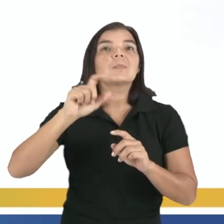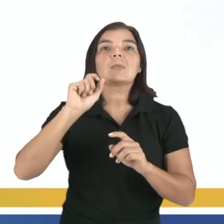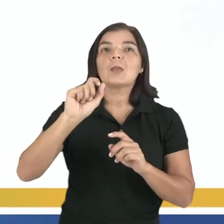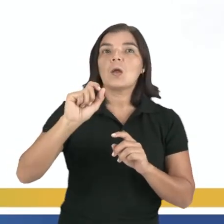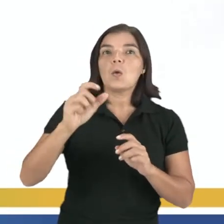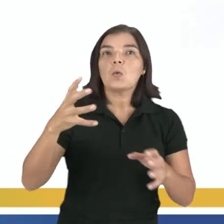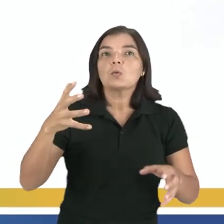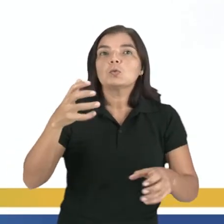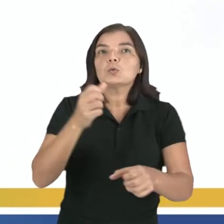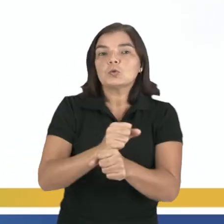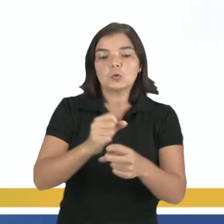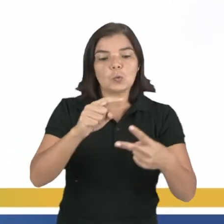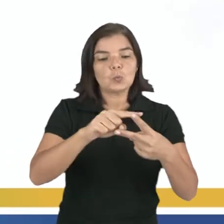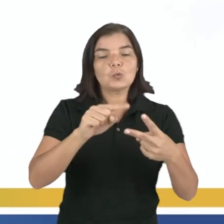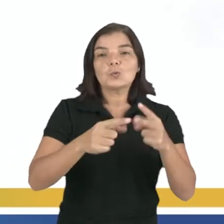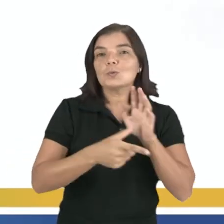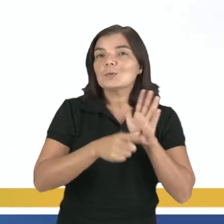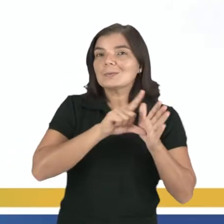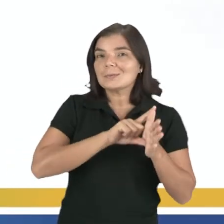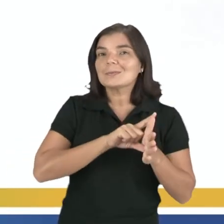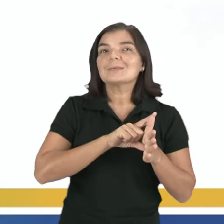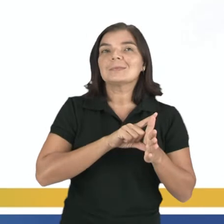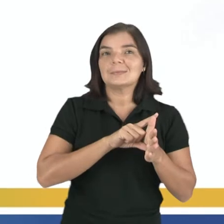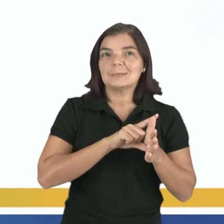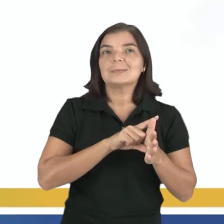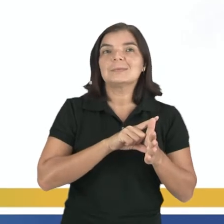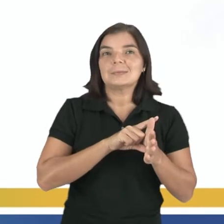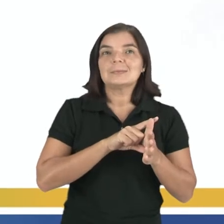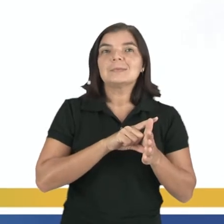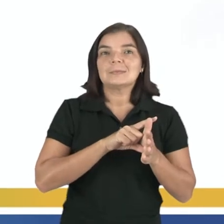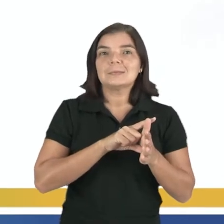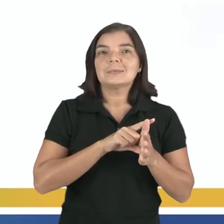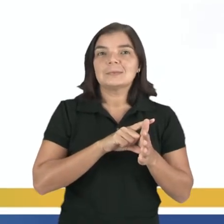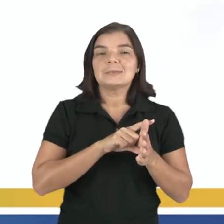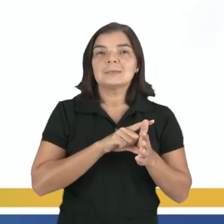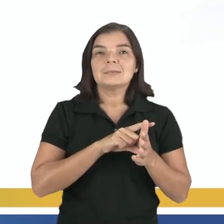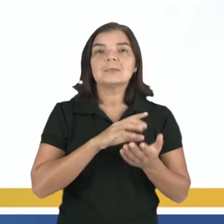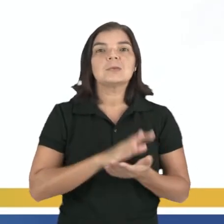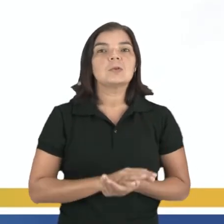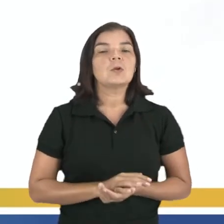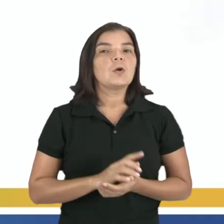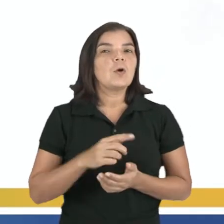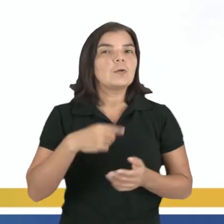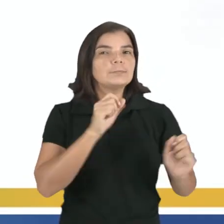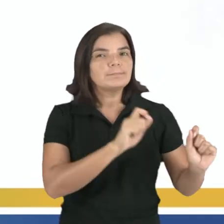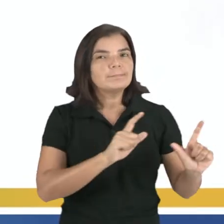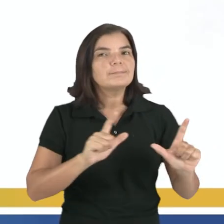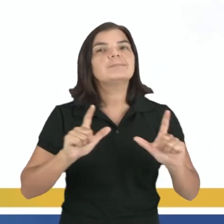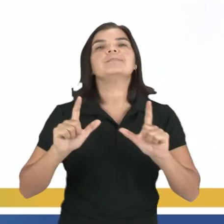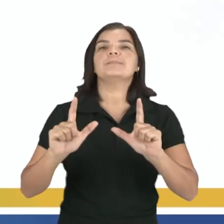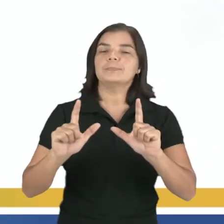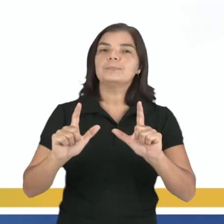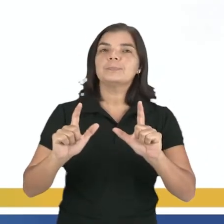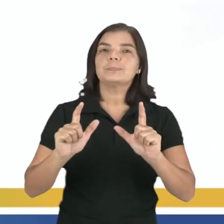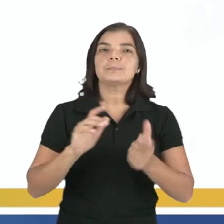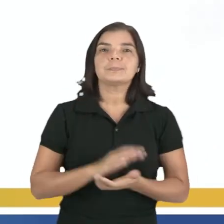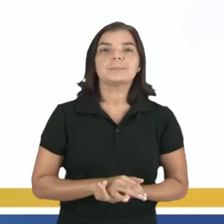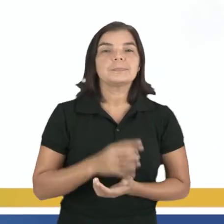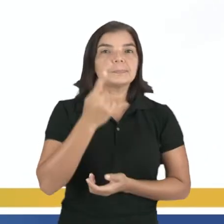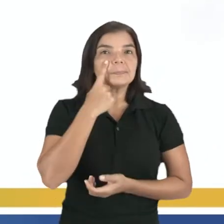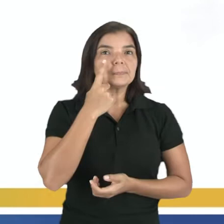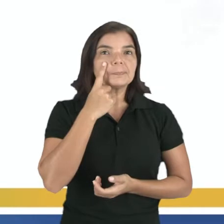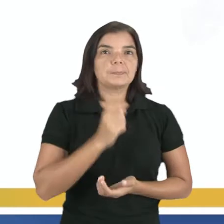pela soma dos dois termos anteriores. Então, voltando aqui para a nossa sequência, para você ver,